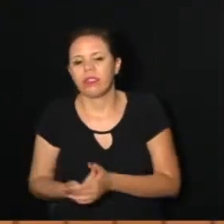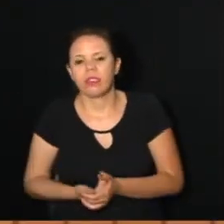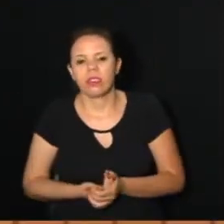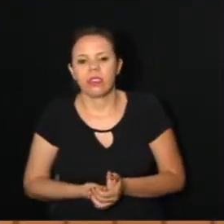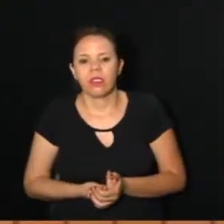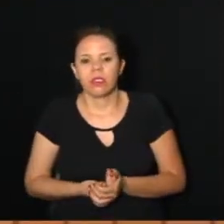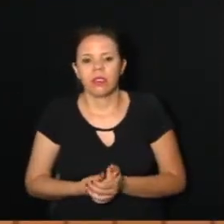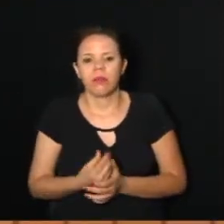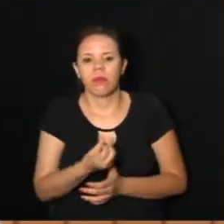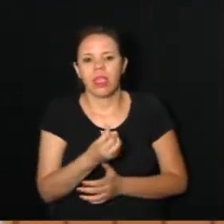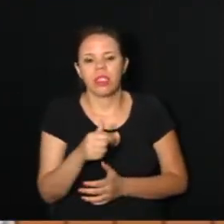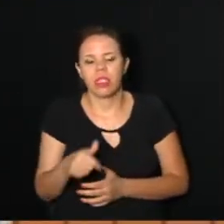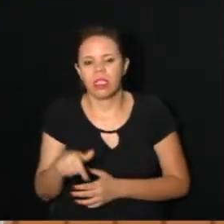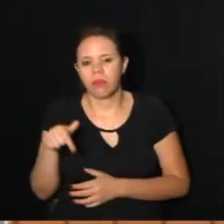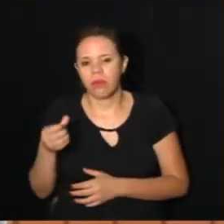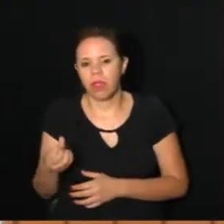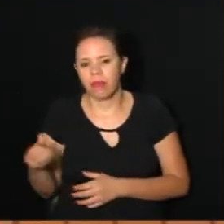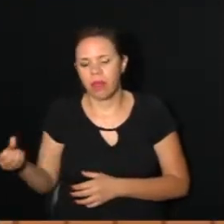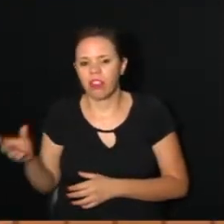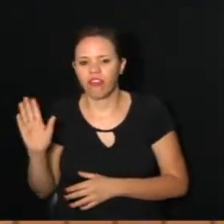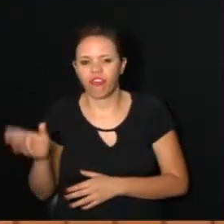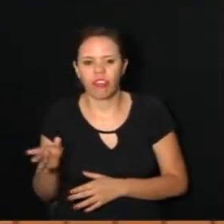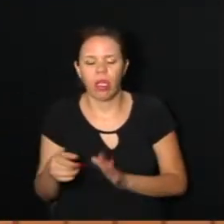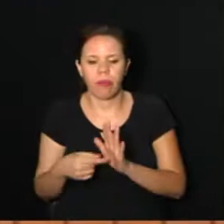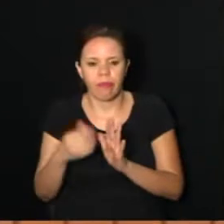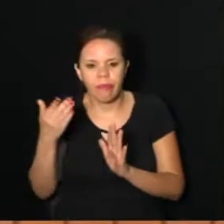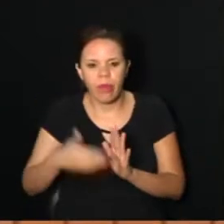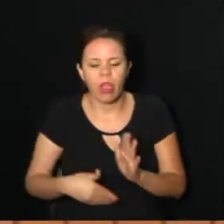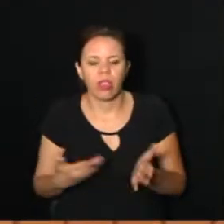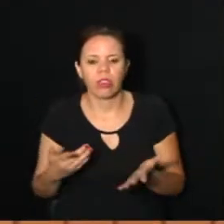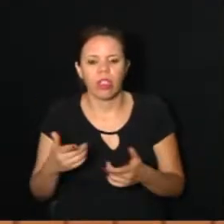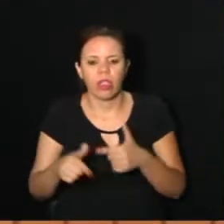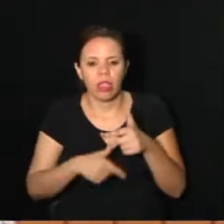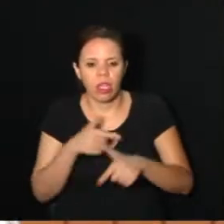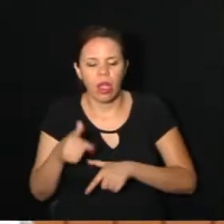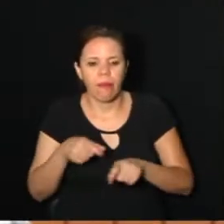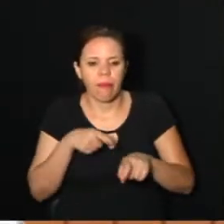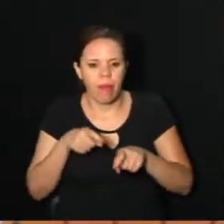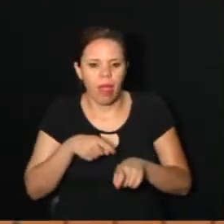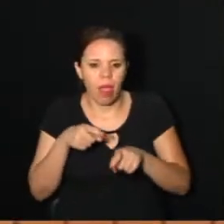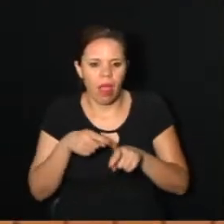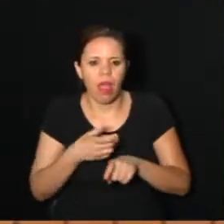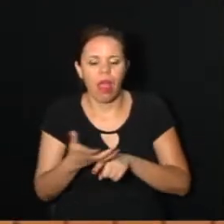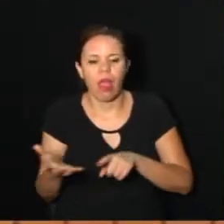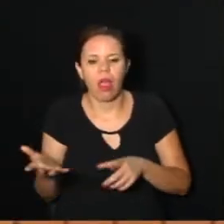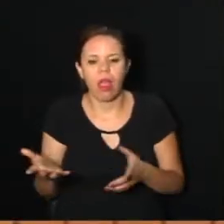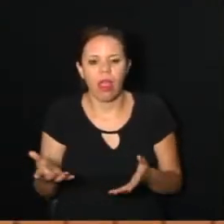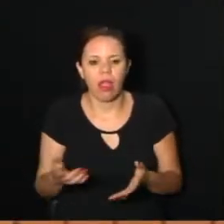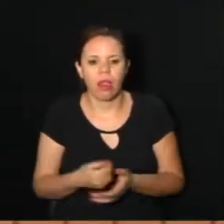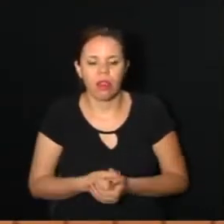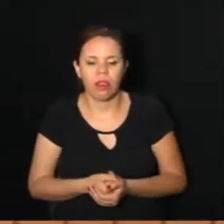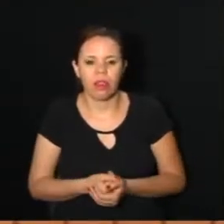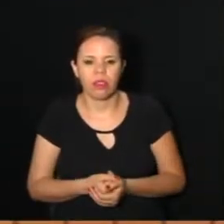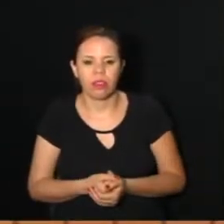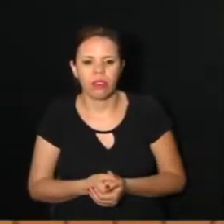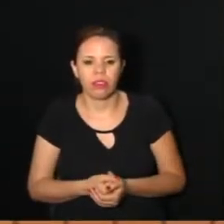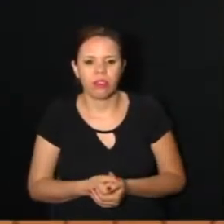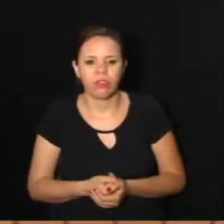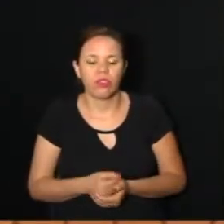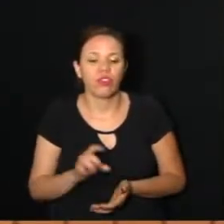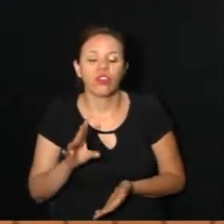67, 66, já configura atividades urbanas no rural. Né? A lei federal já tem. O